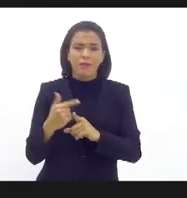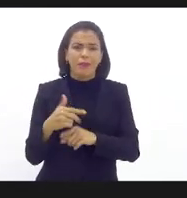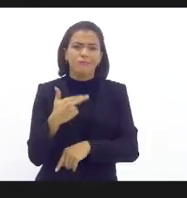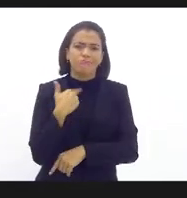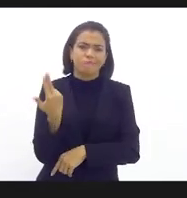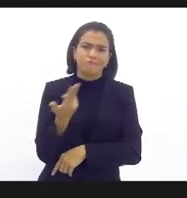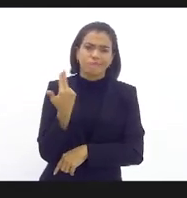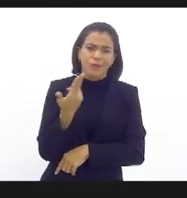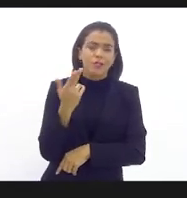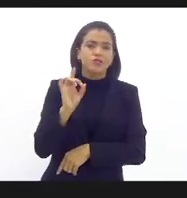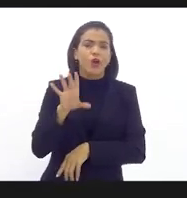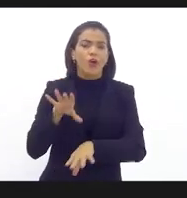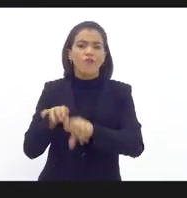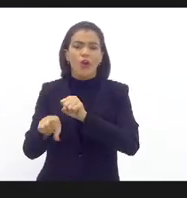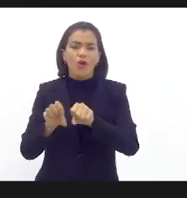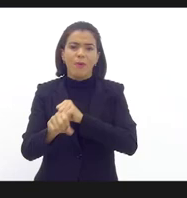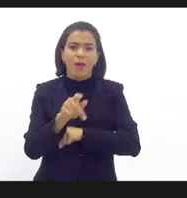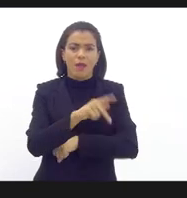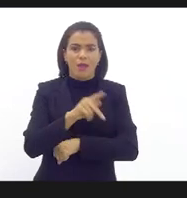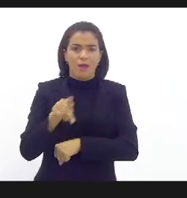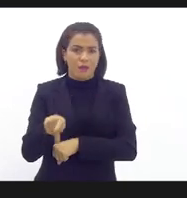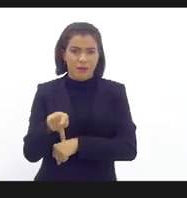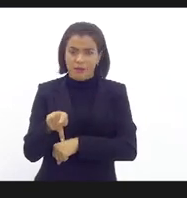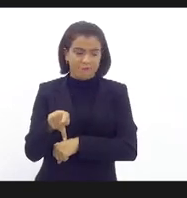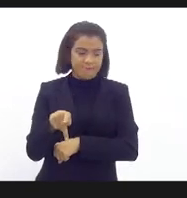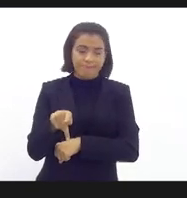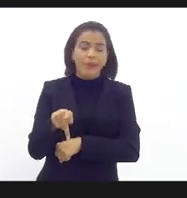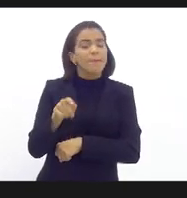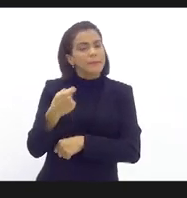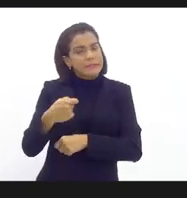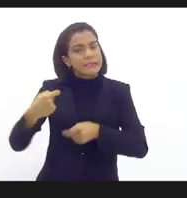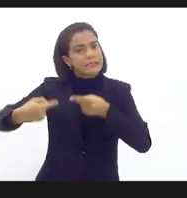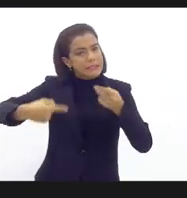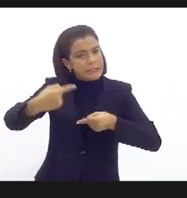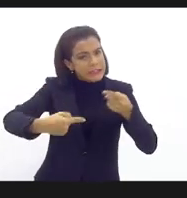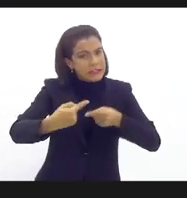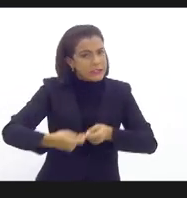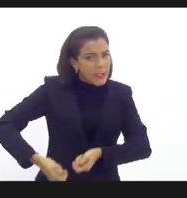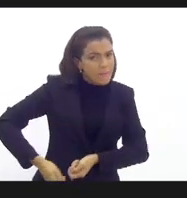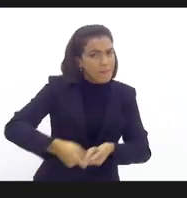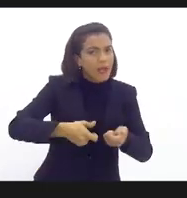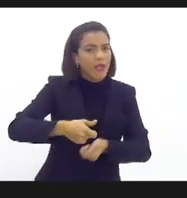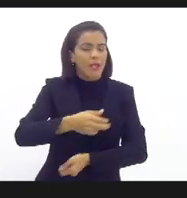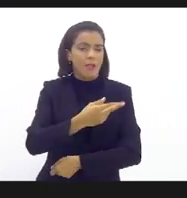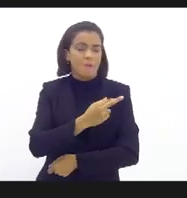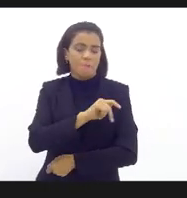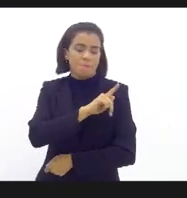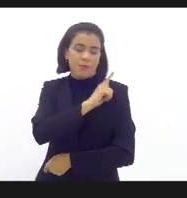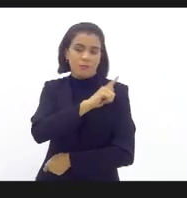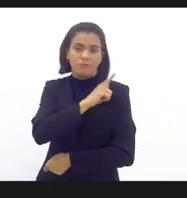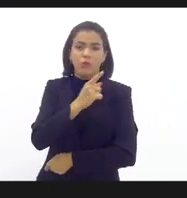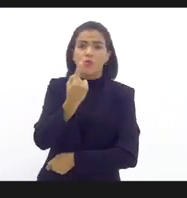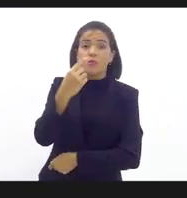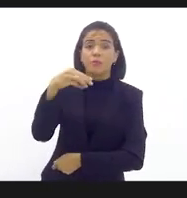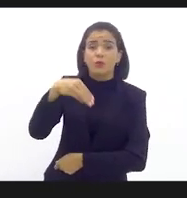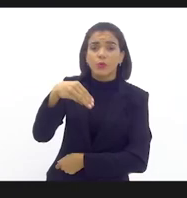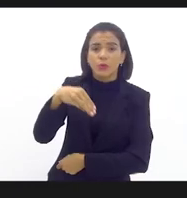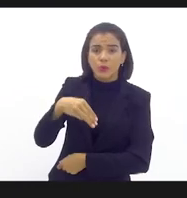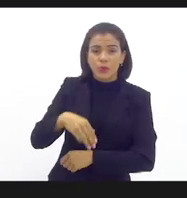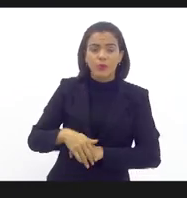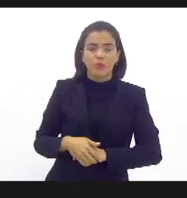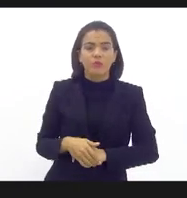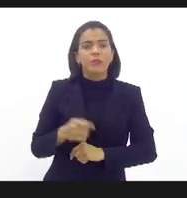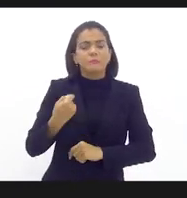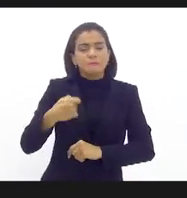formar só os professores, você tem que também levar essa discussão para os gestores, principalmente para os gestores que vão